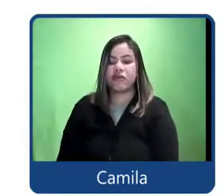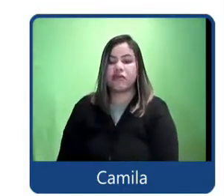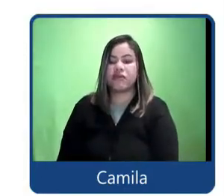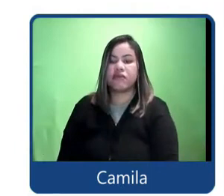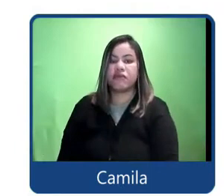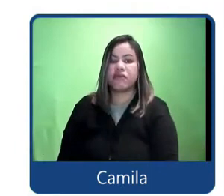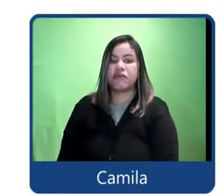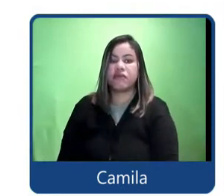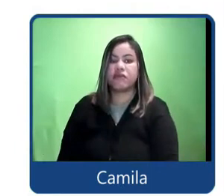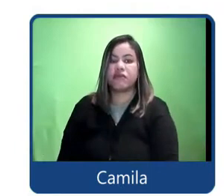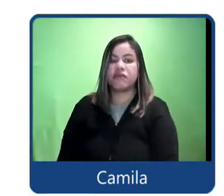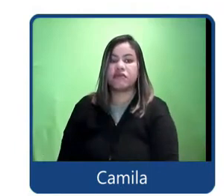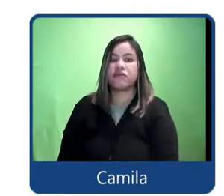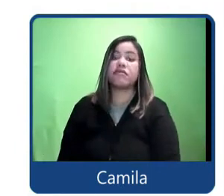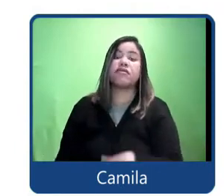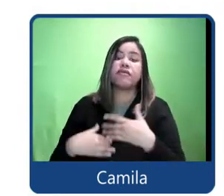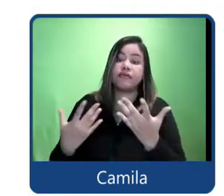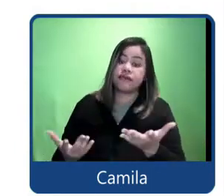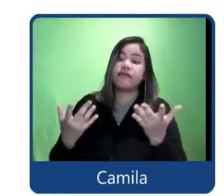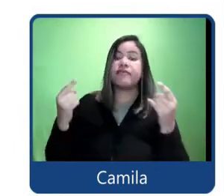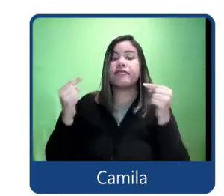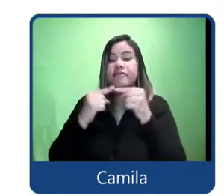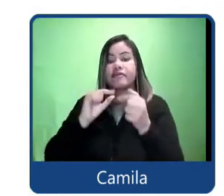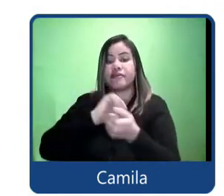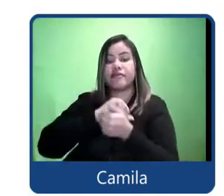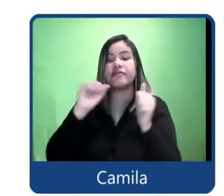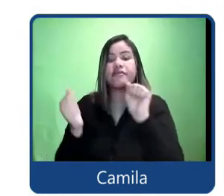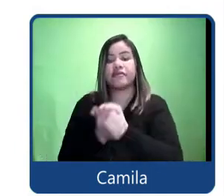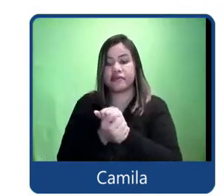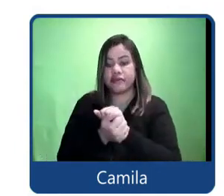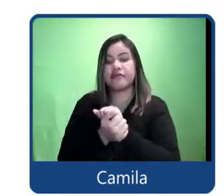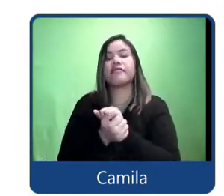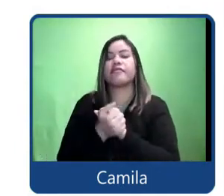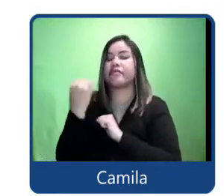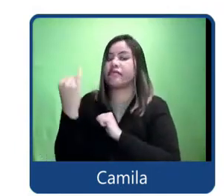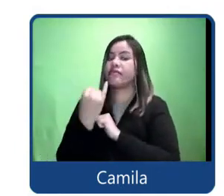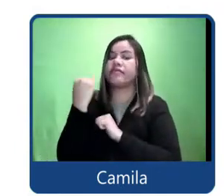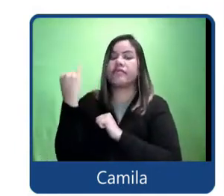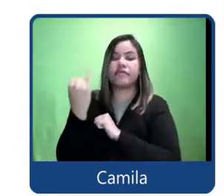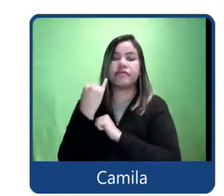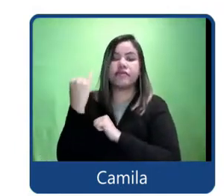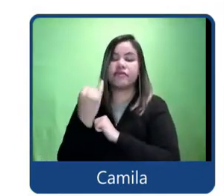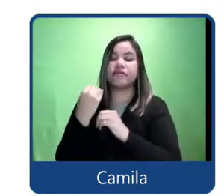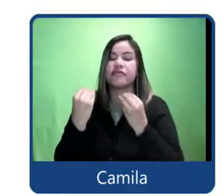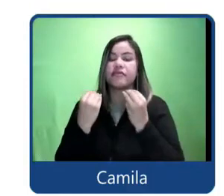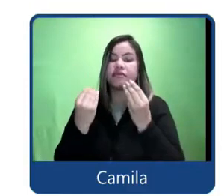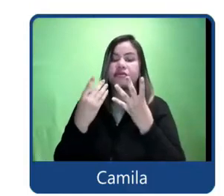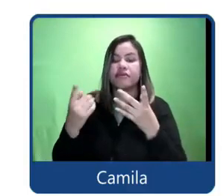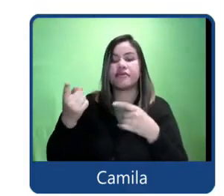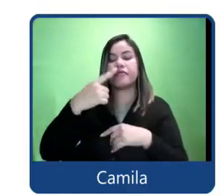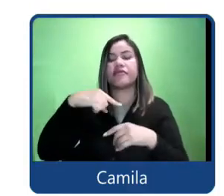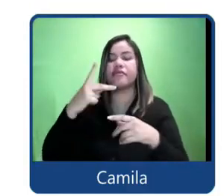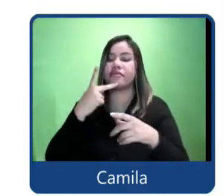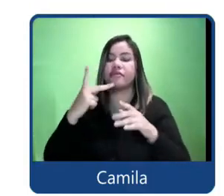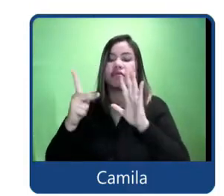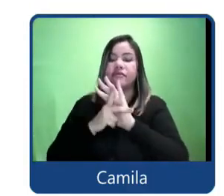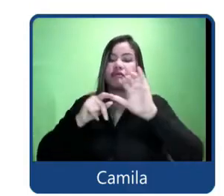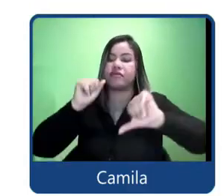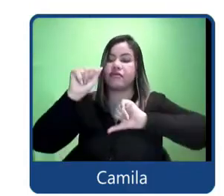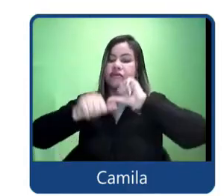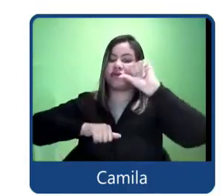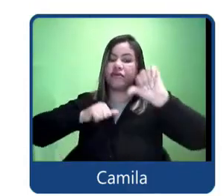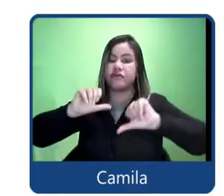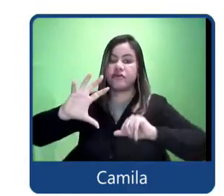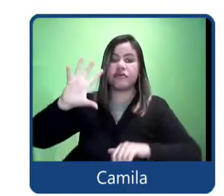eu entro na questão da adaptação, né, que na verdade isso é importante para sempre que se trata, né, de mudanças climáticas,